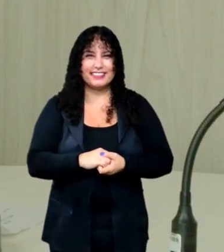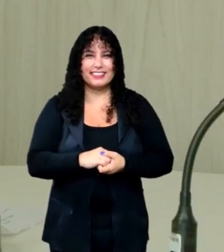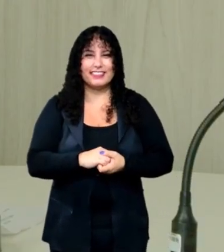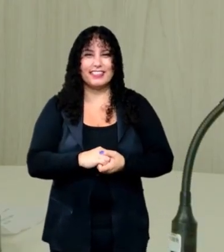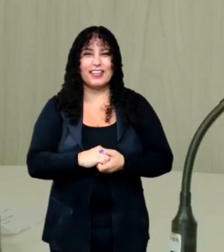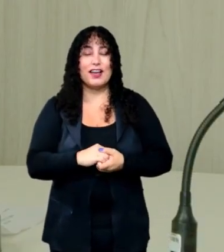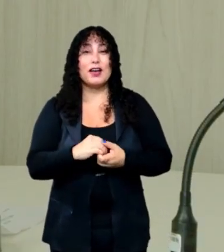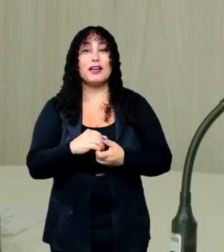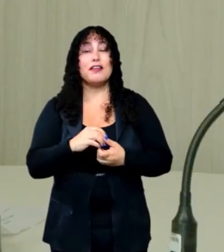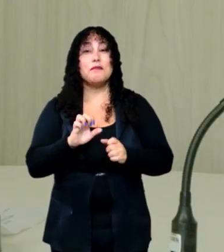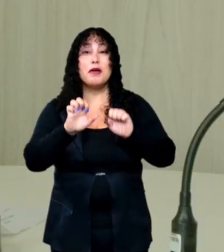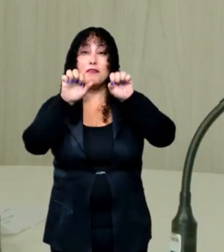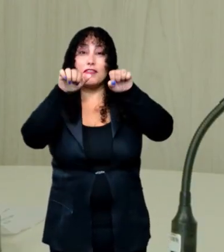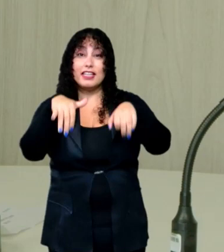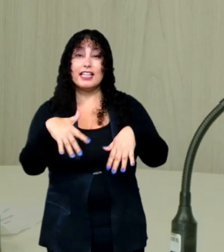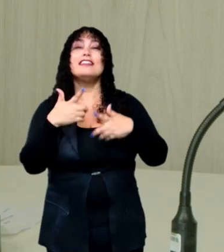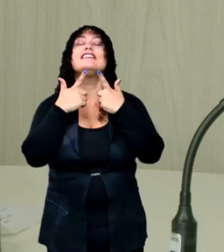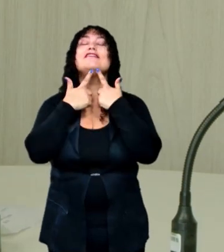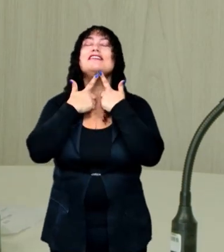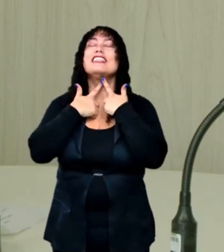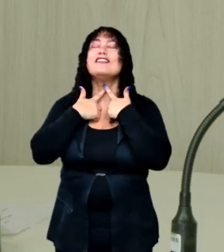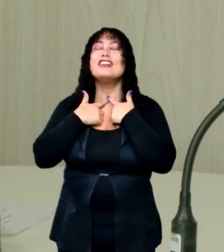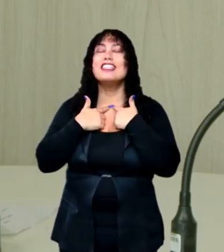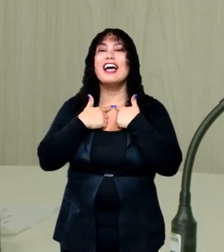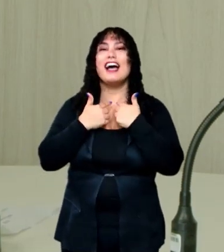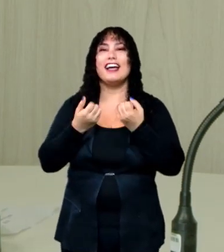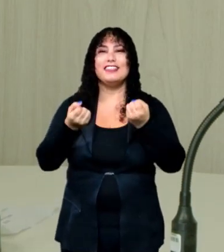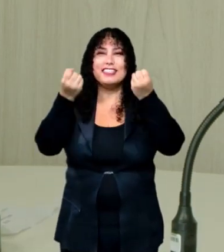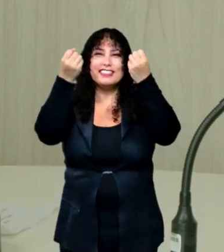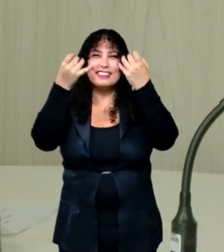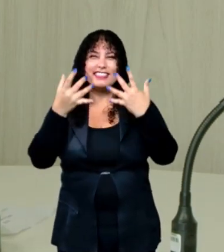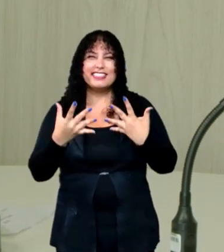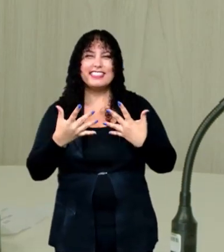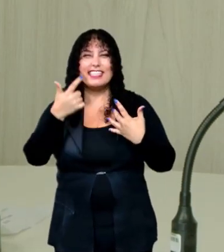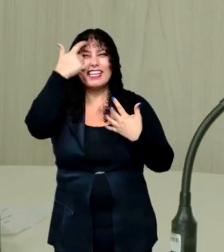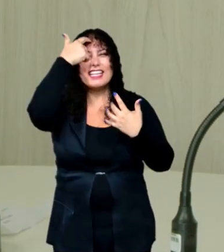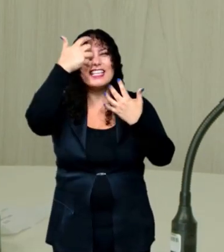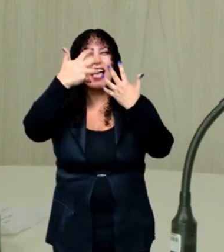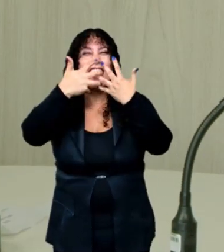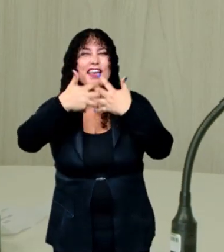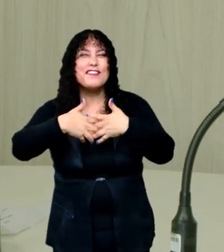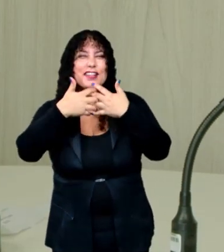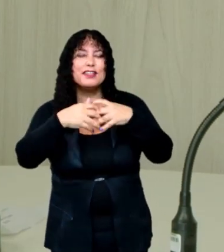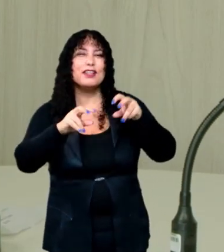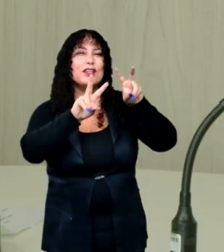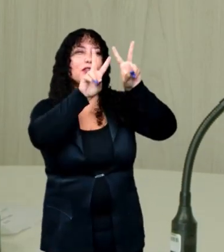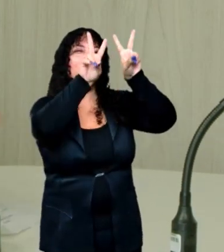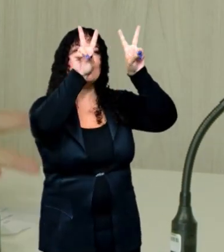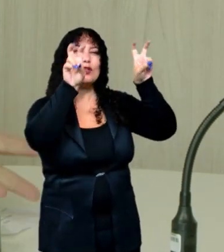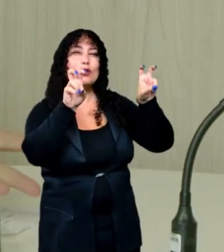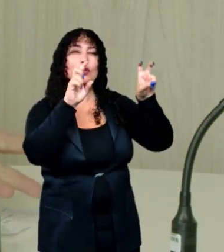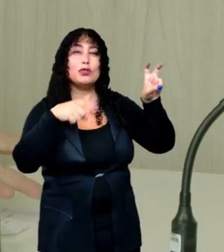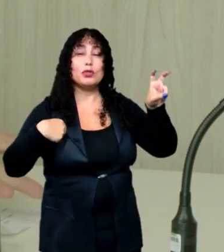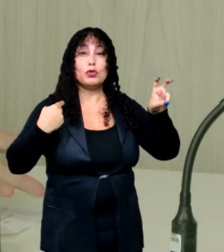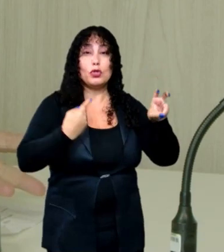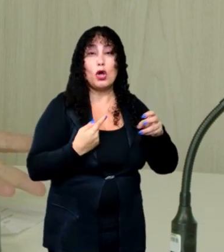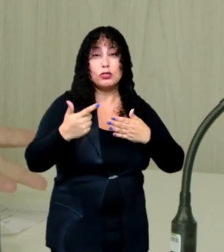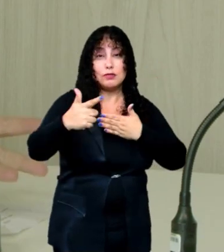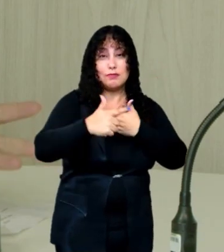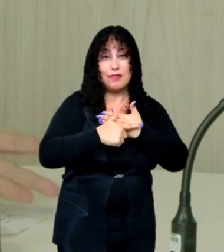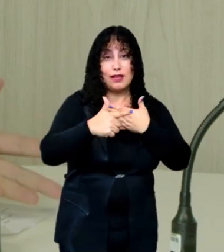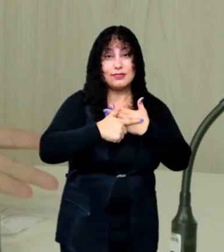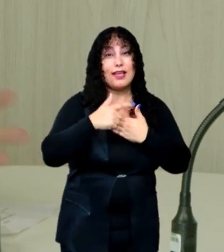Algumas palavras finais, fique à vontade. Essa reflexão a respeito do nosso papel como